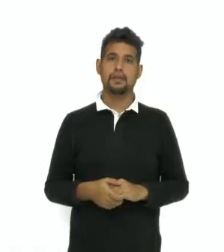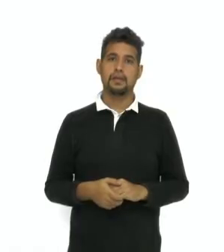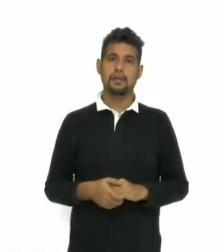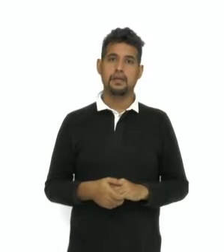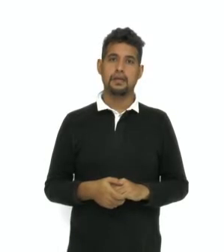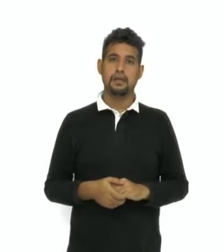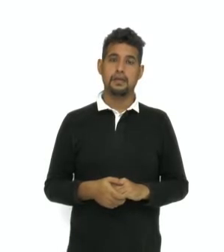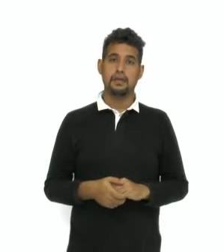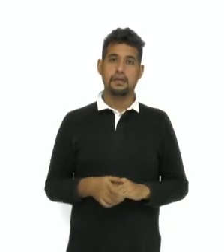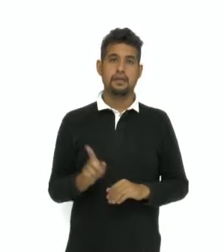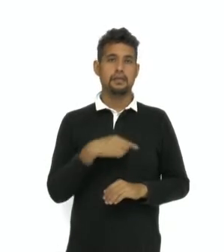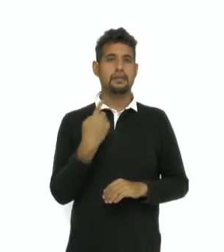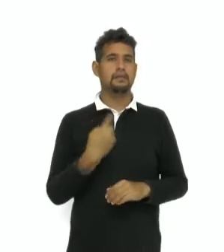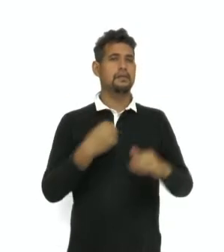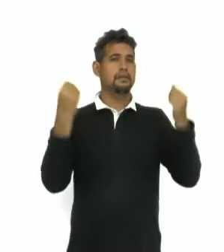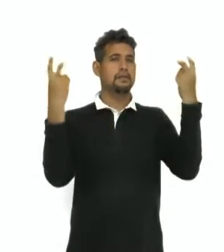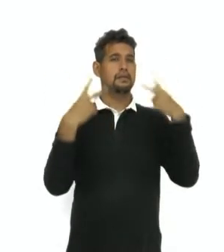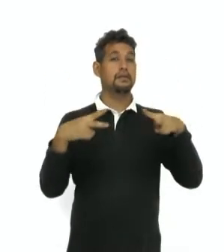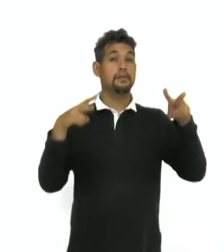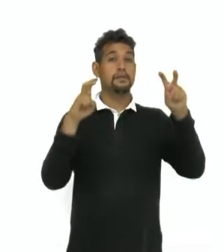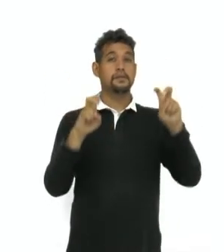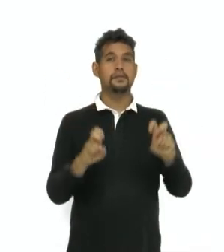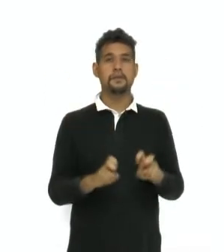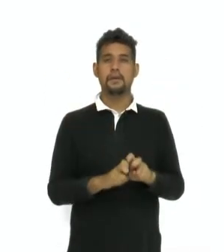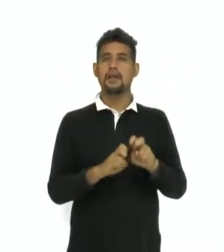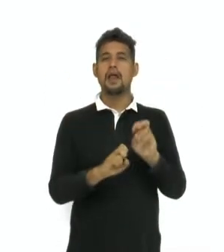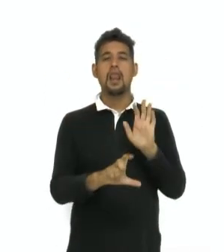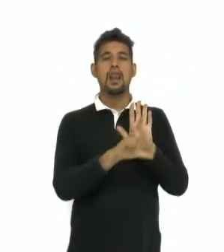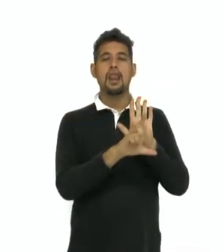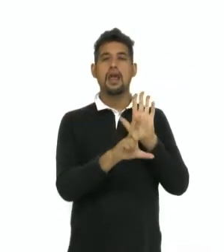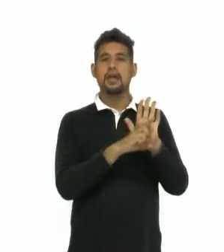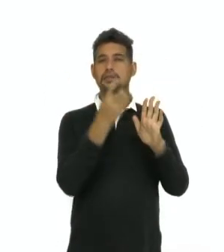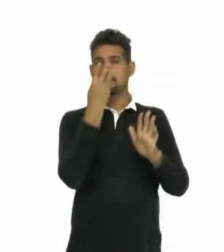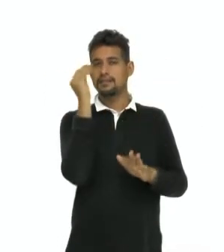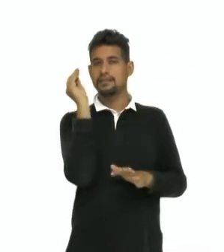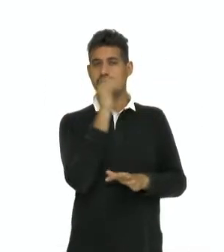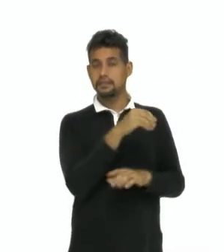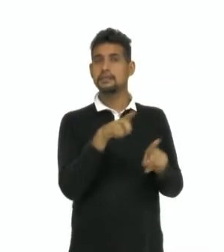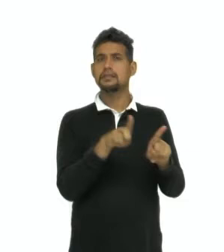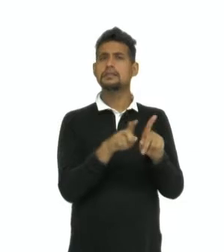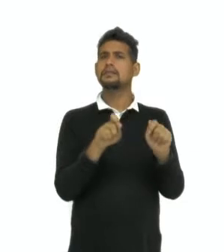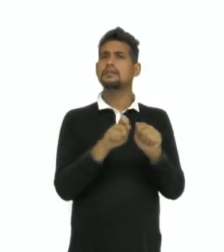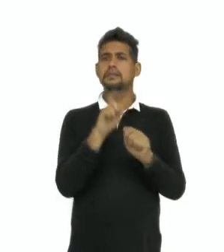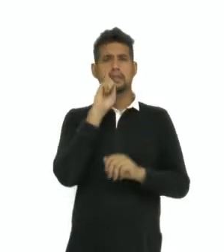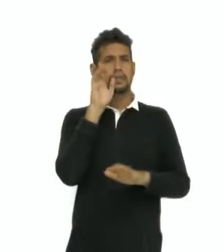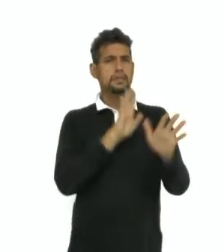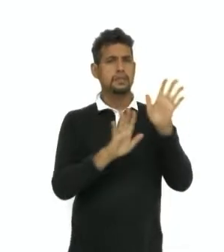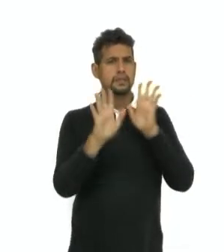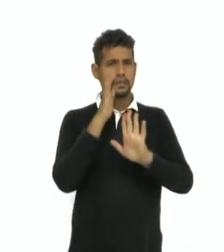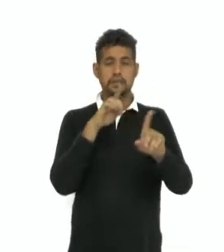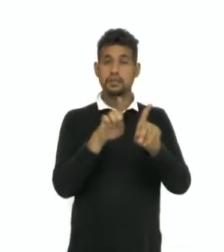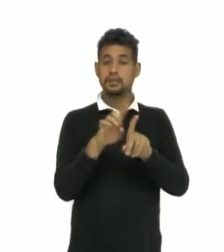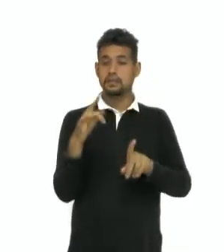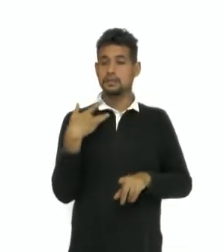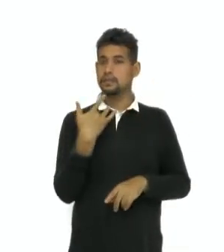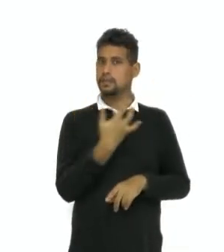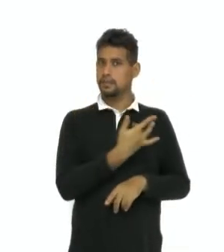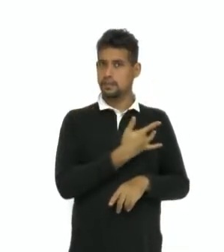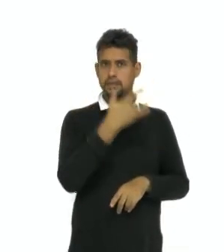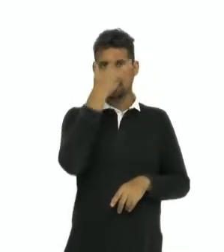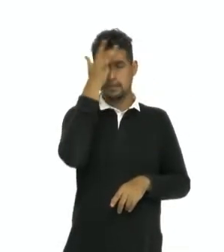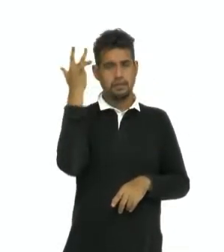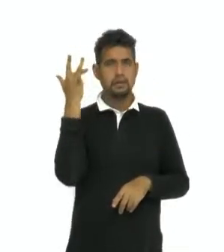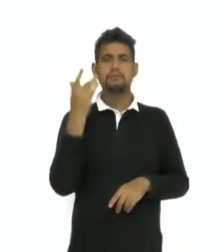Vamos falar um pouquinho sobre a legislação do descarte. Para promover a redução dos riscos ambientais e a saúde dos seres